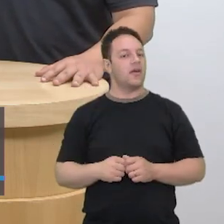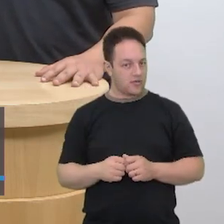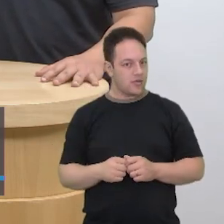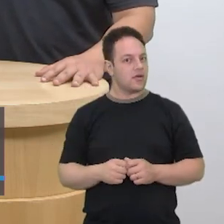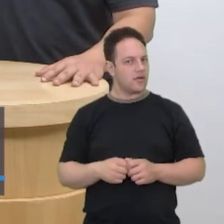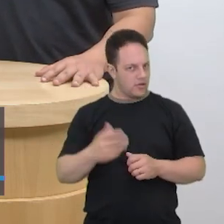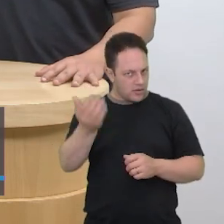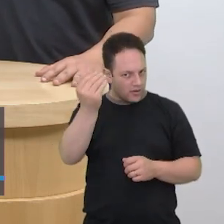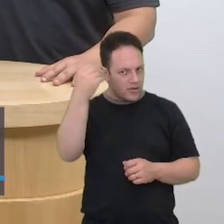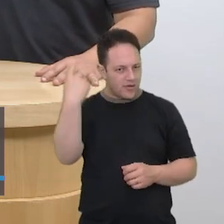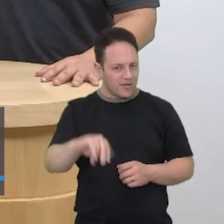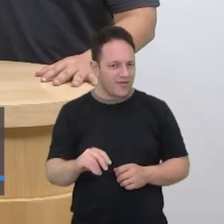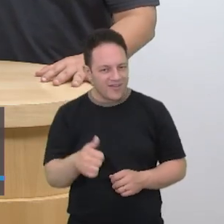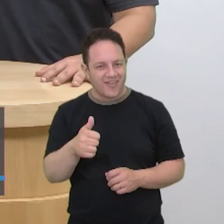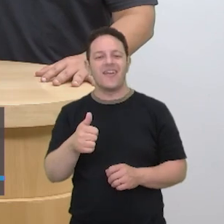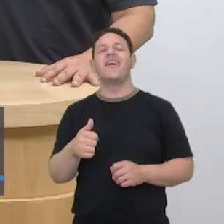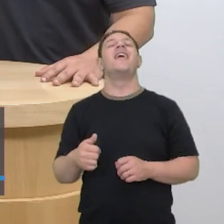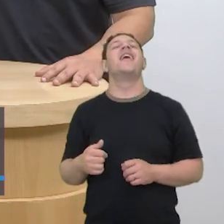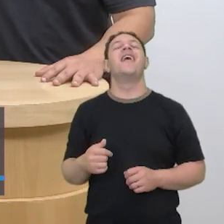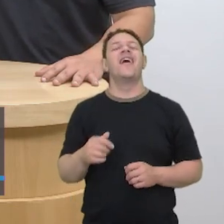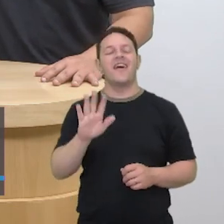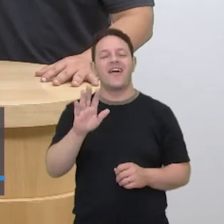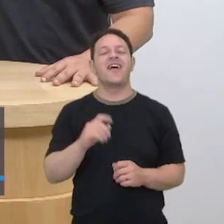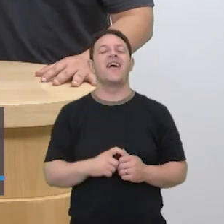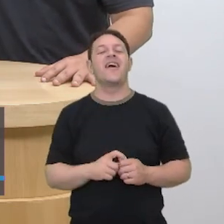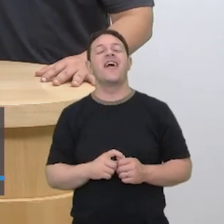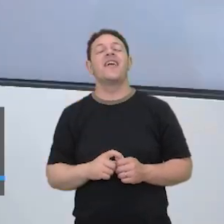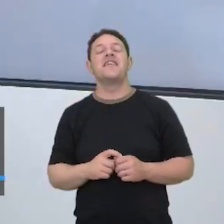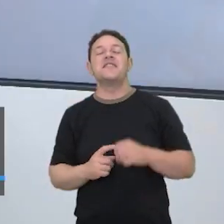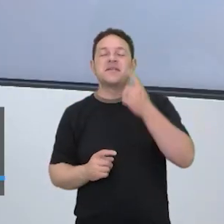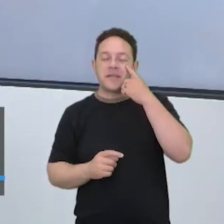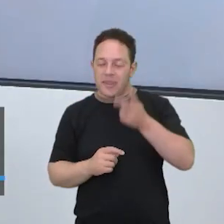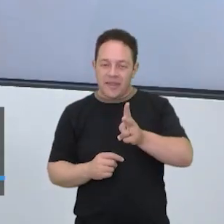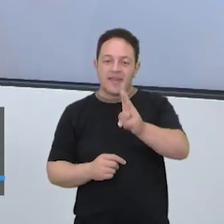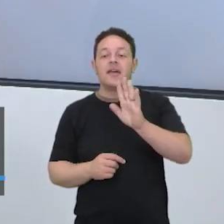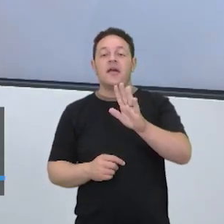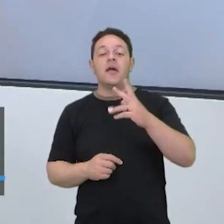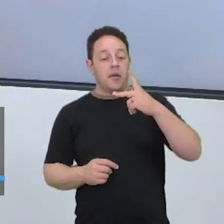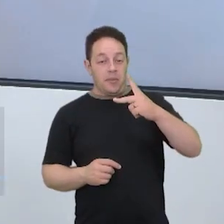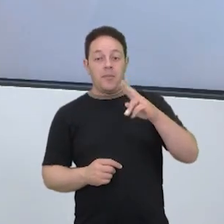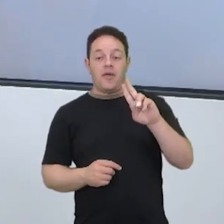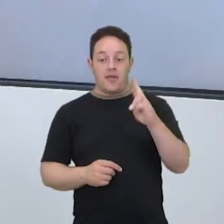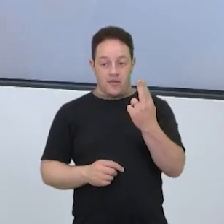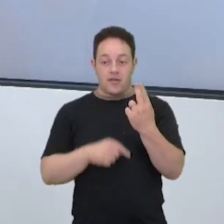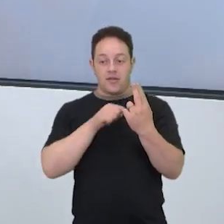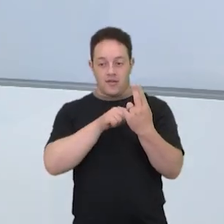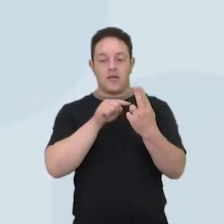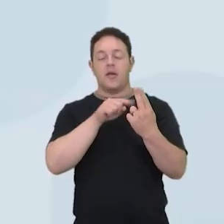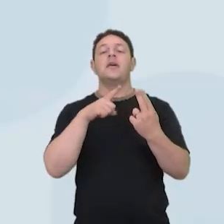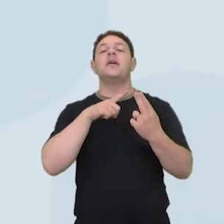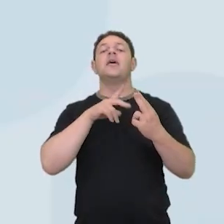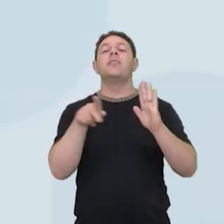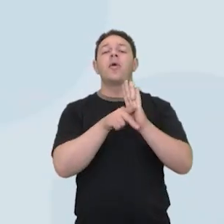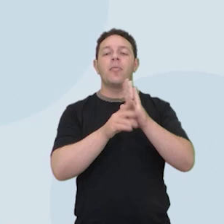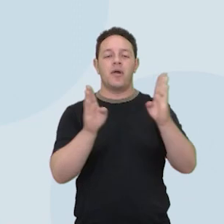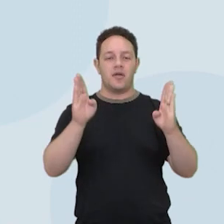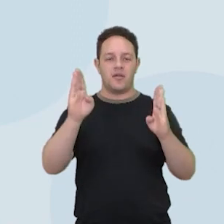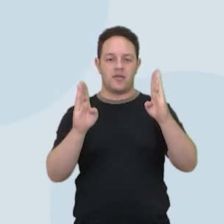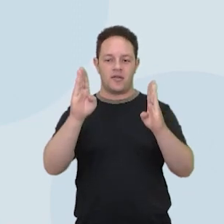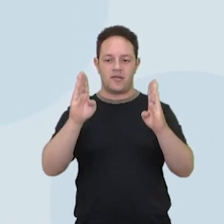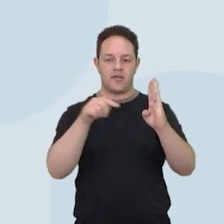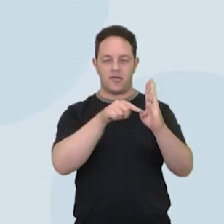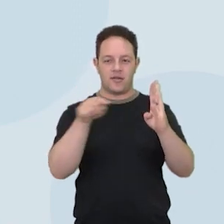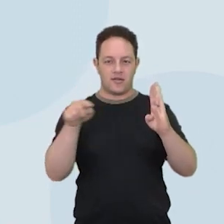vamos continuar com a aula, né? Não vamos lembrar de coisas. Vamos lá. Então, pH aí tem por definição uma escala logarítmica que